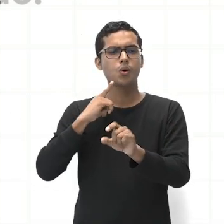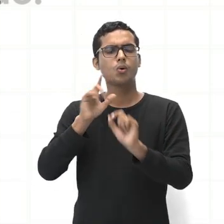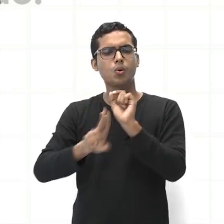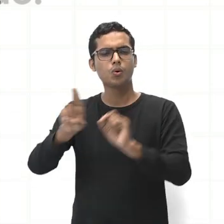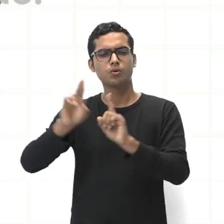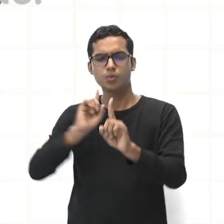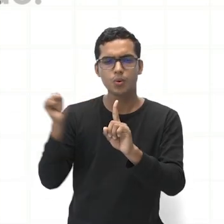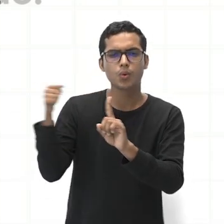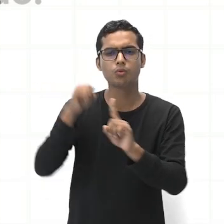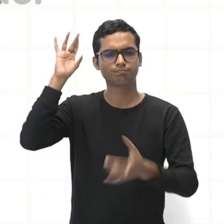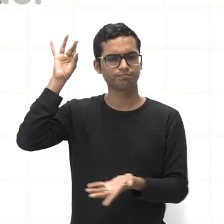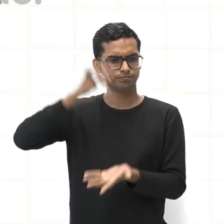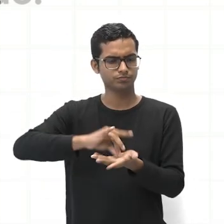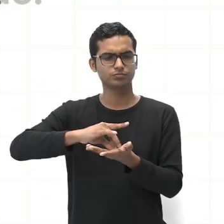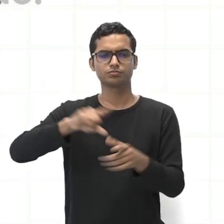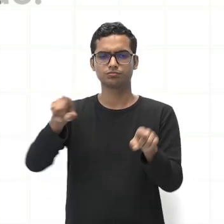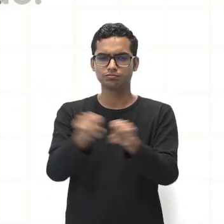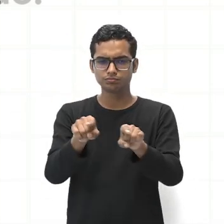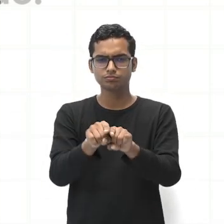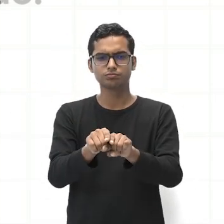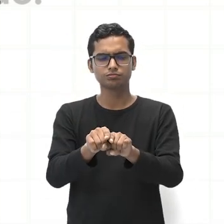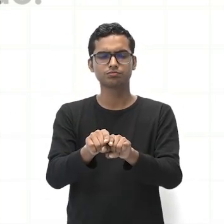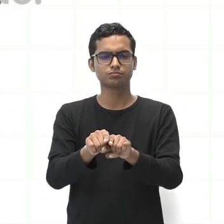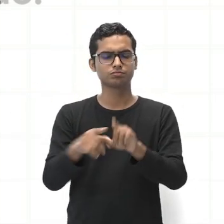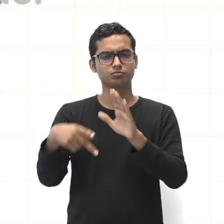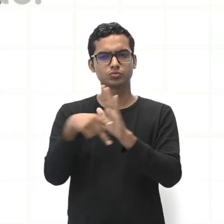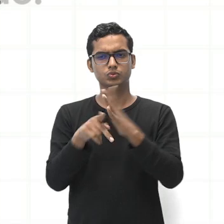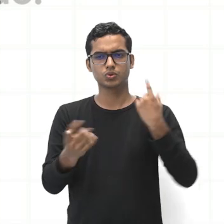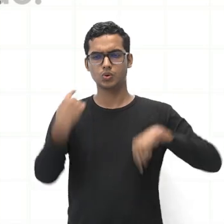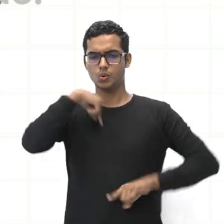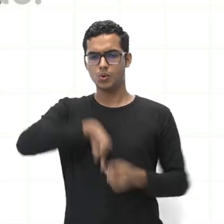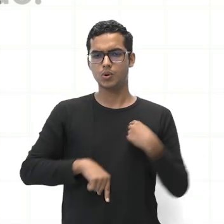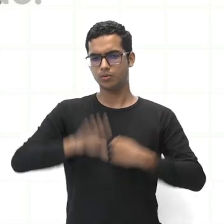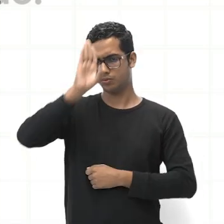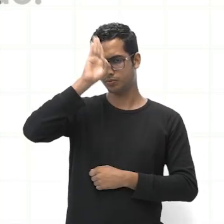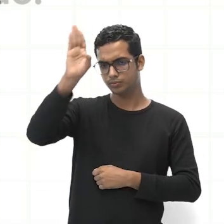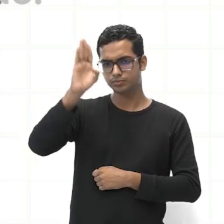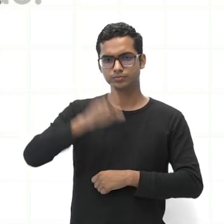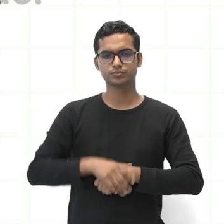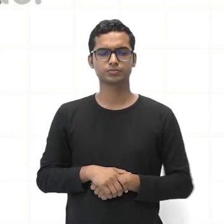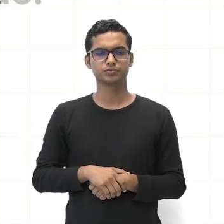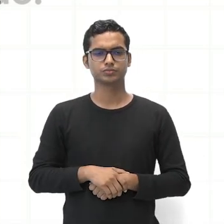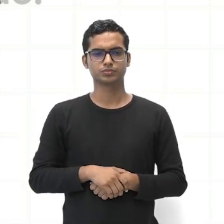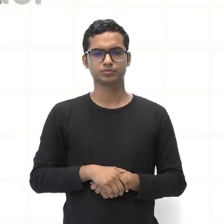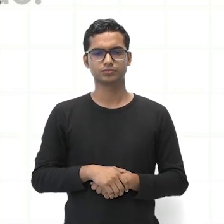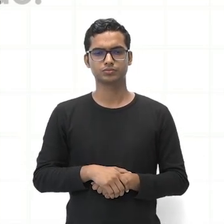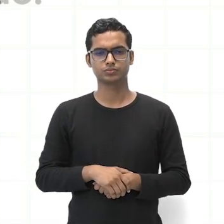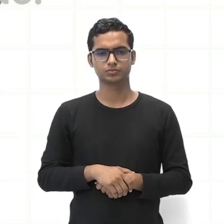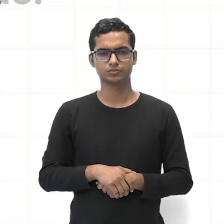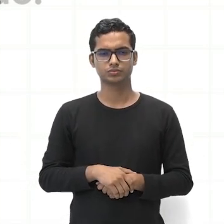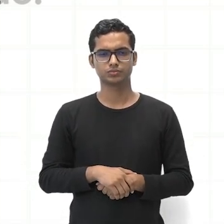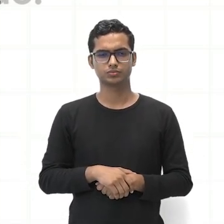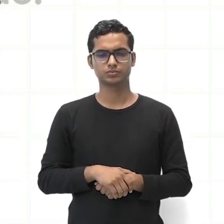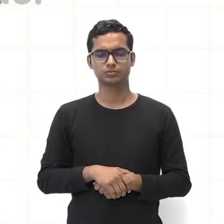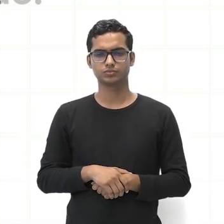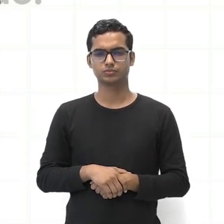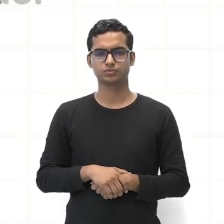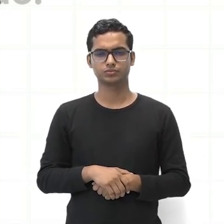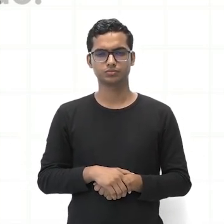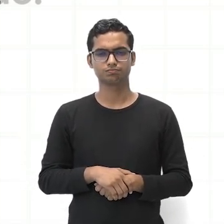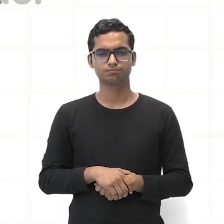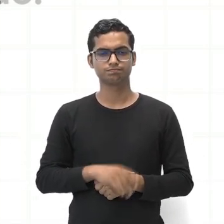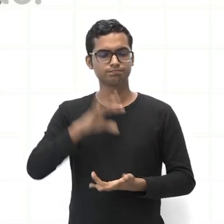é utilizada para a realização das funções vitais do nosso organismo.